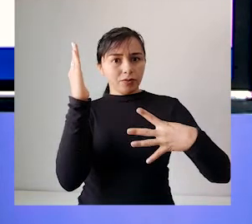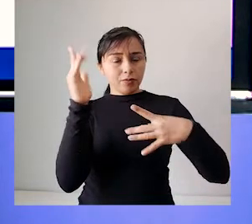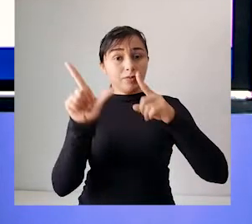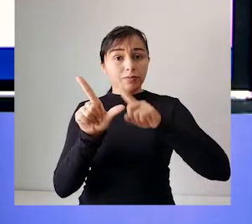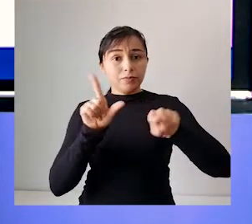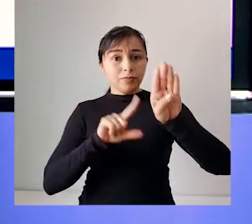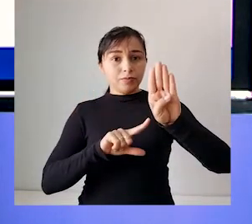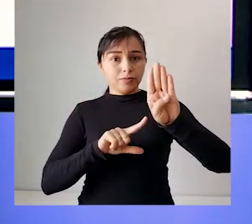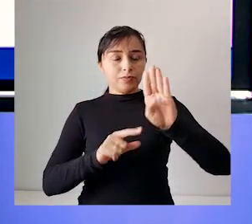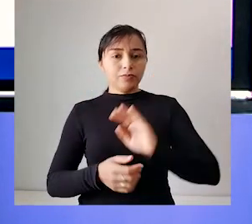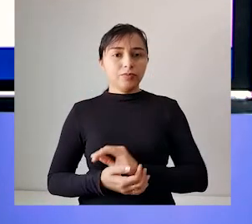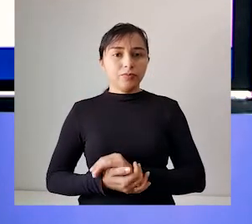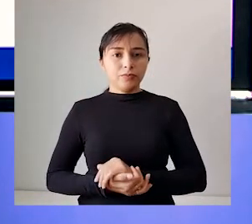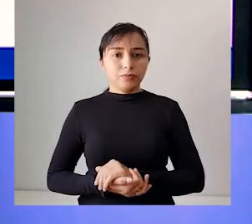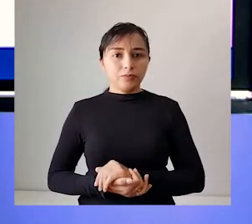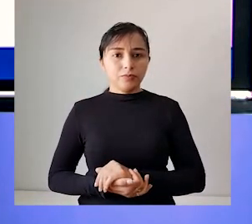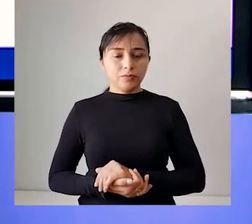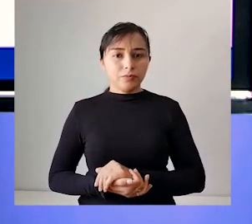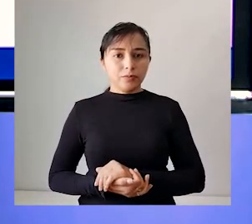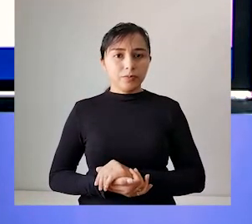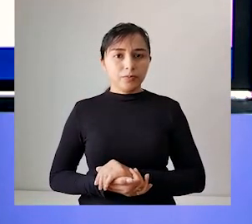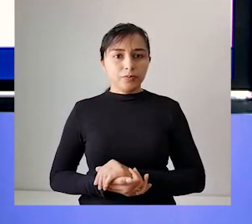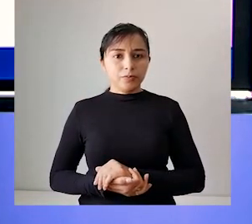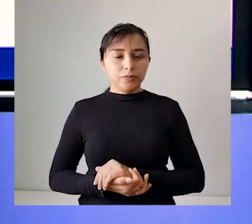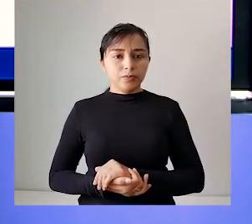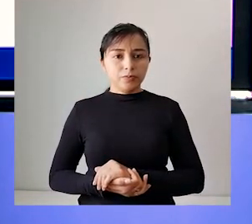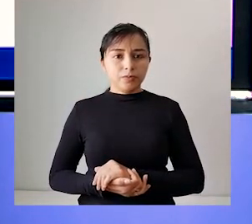B. Ok?